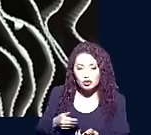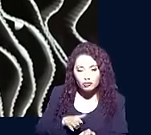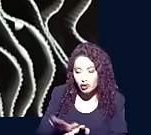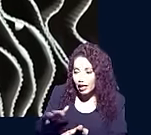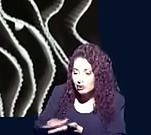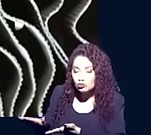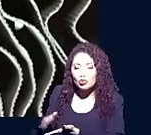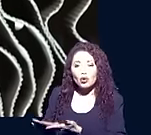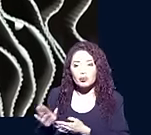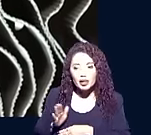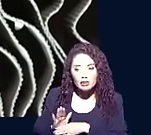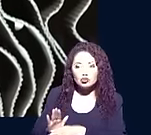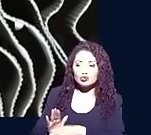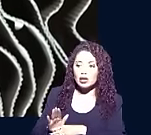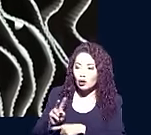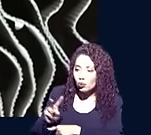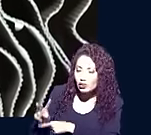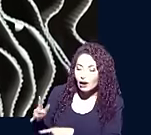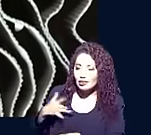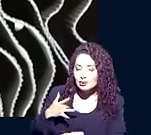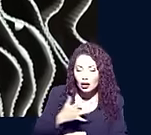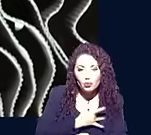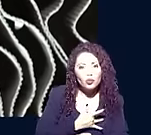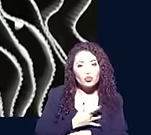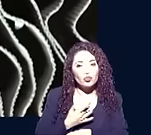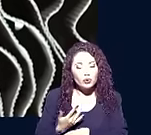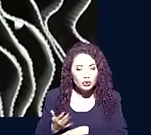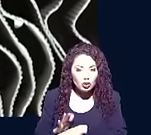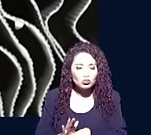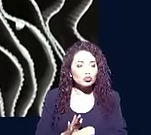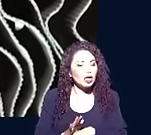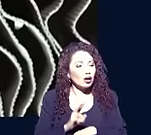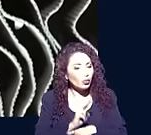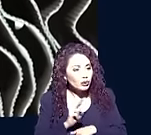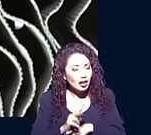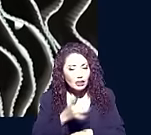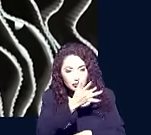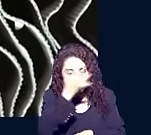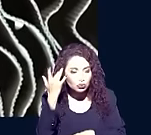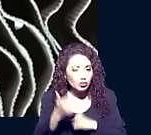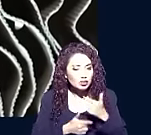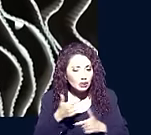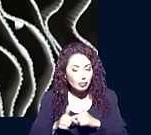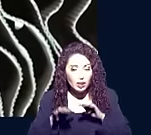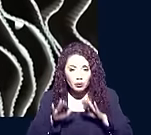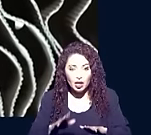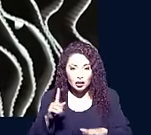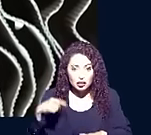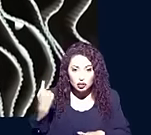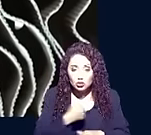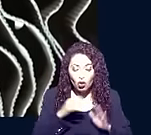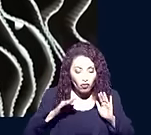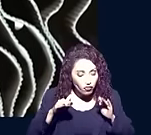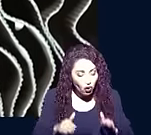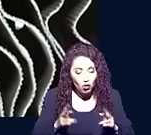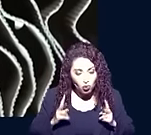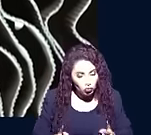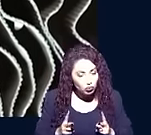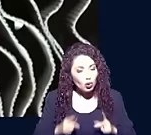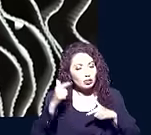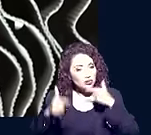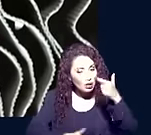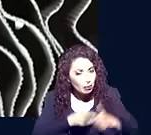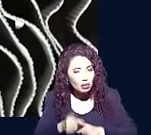manutenção da saúde das vidas dos empregos de todo mundo mas o nosso foco é continuar trabalhando incansavelmente para